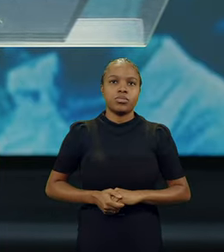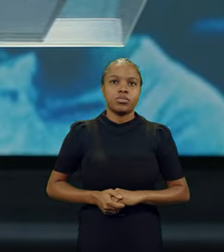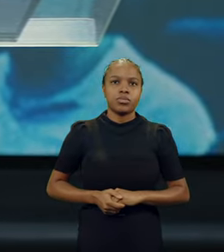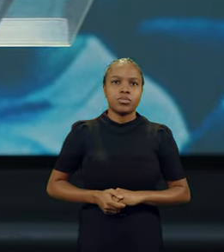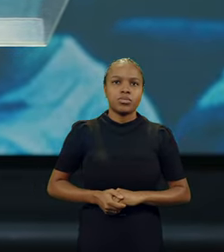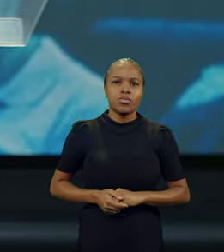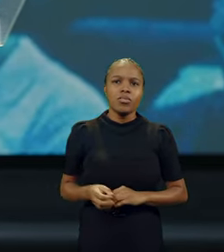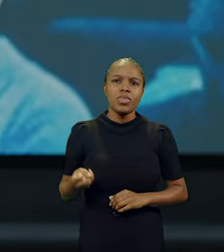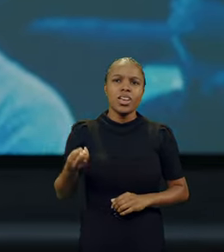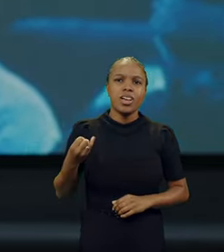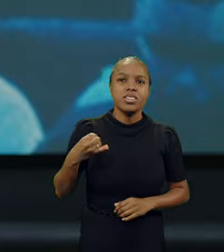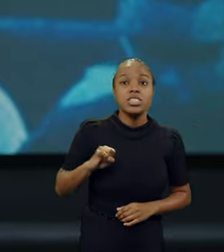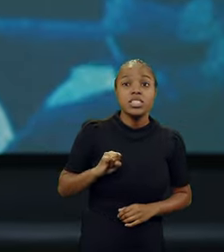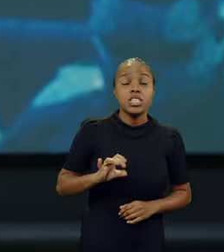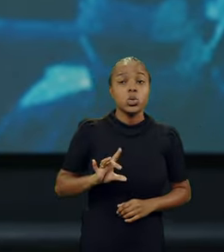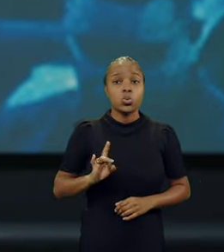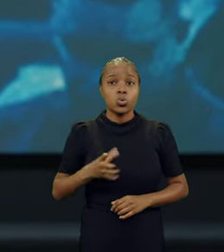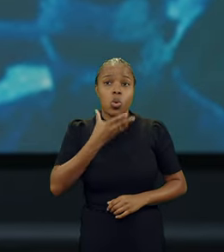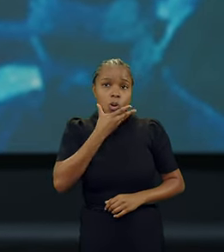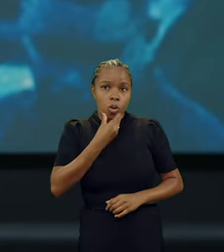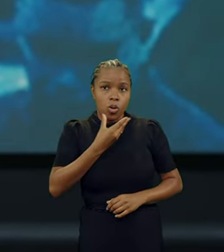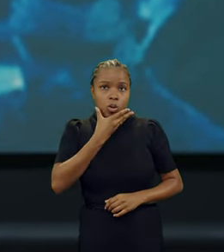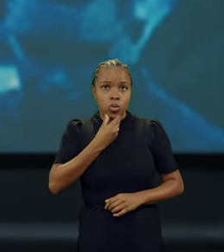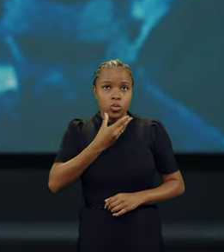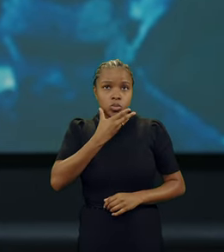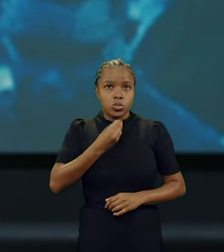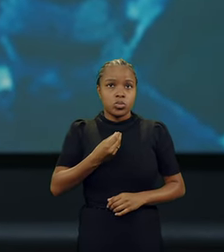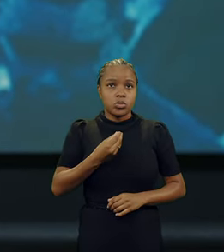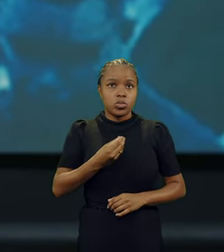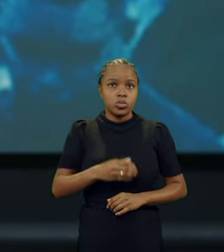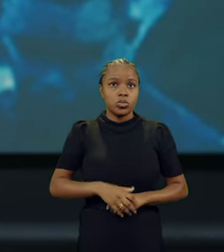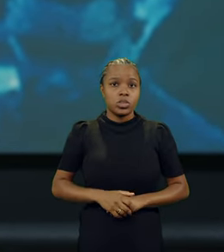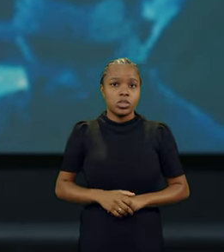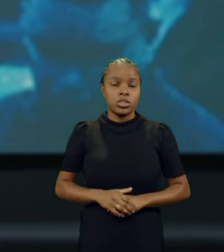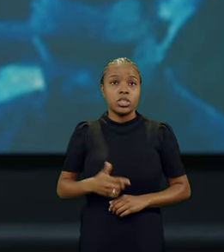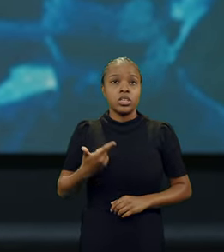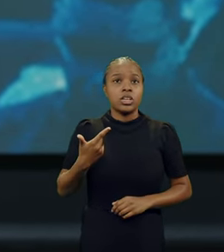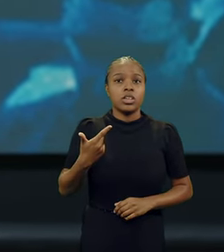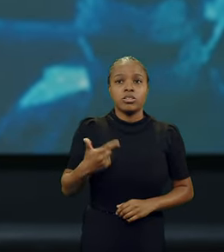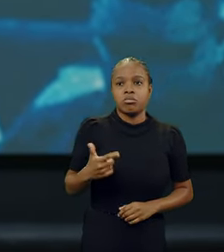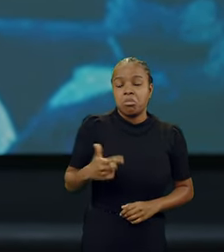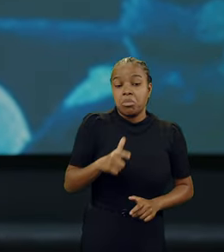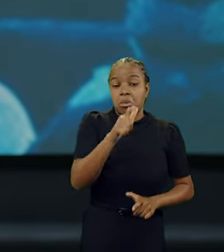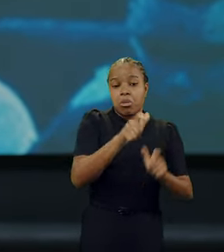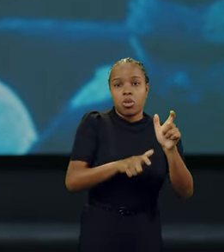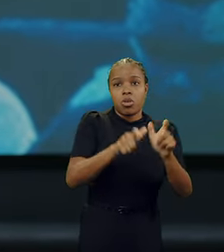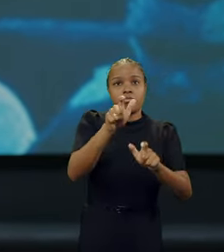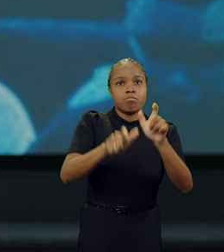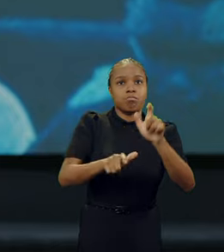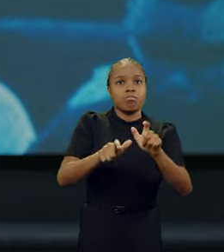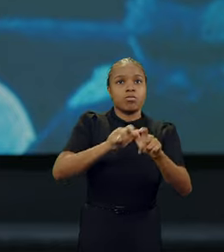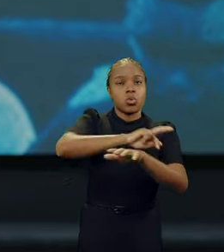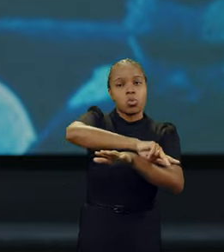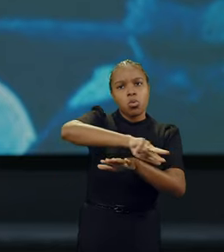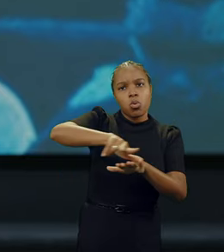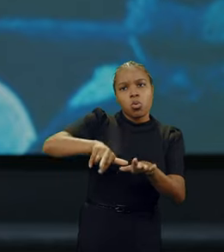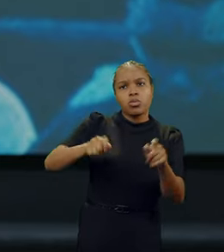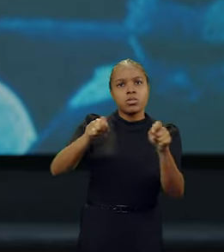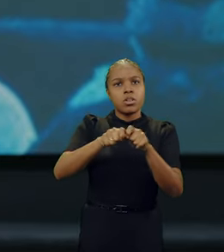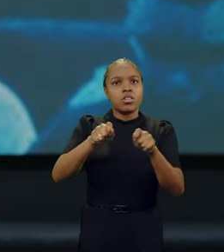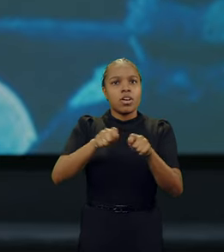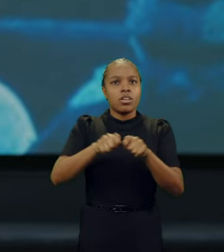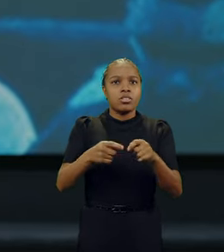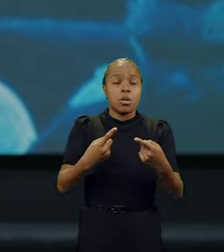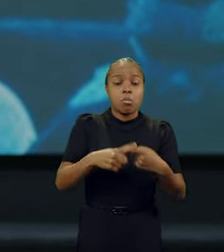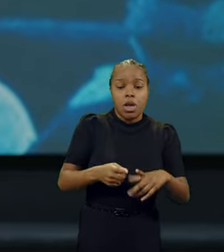Será que é um grupo de homens que não tem o que fazer e que resolveu